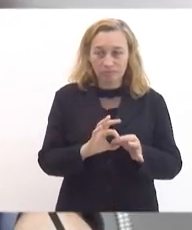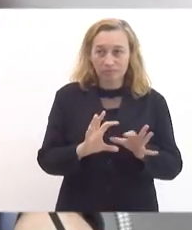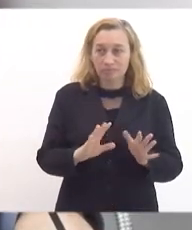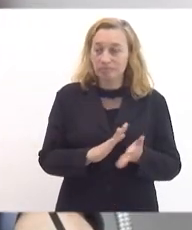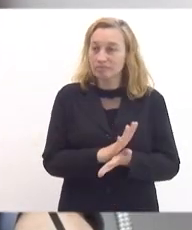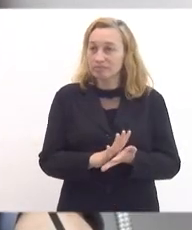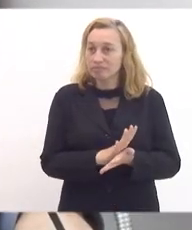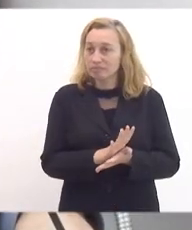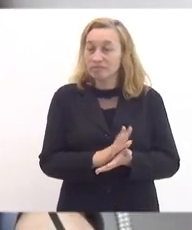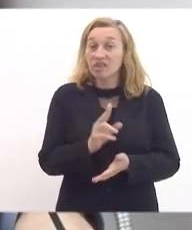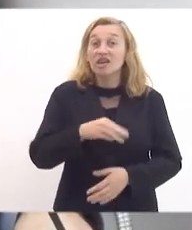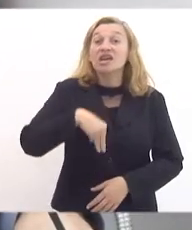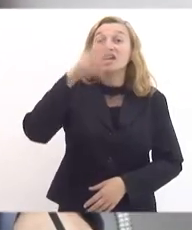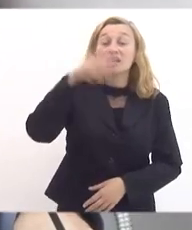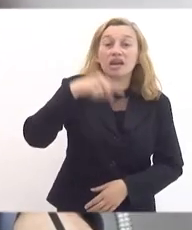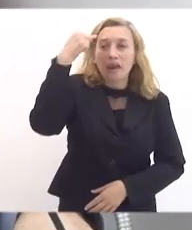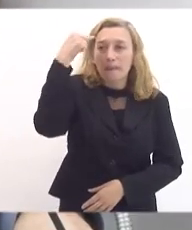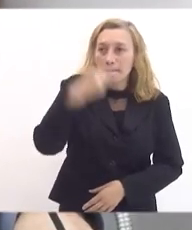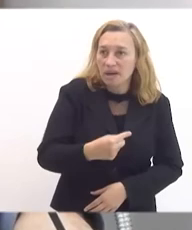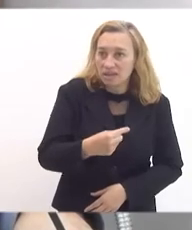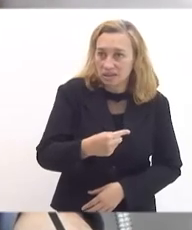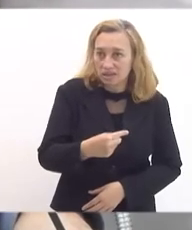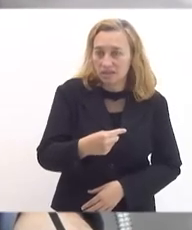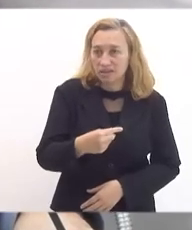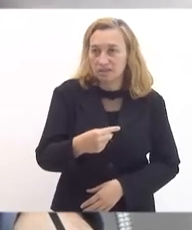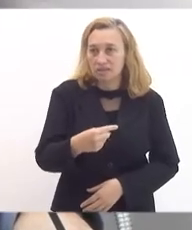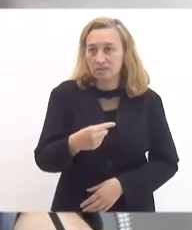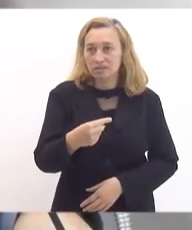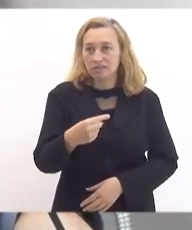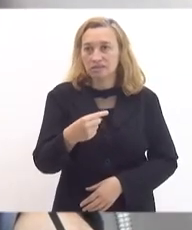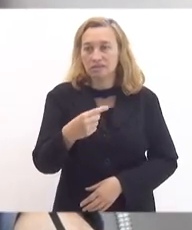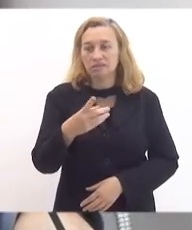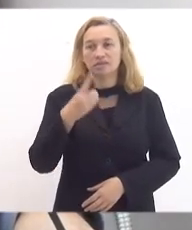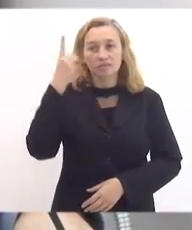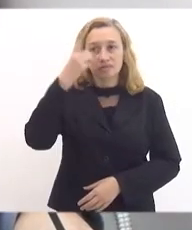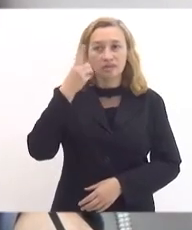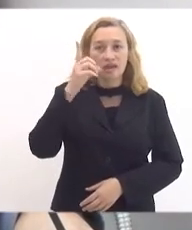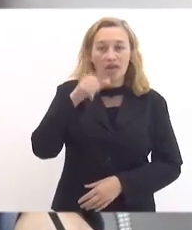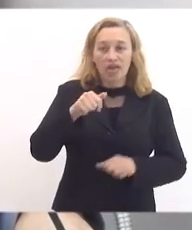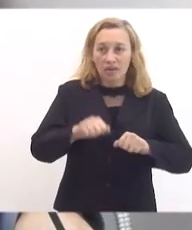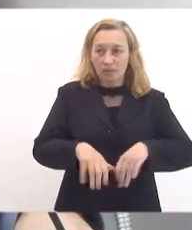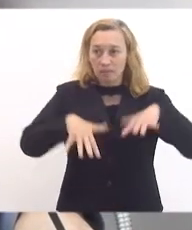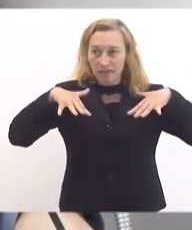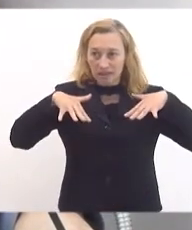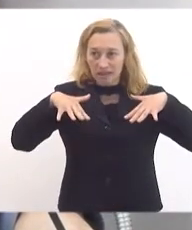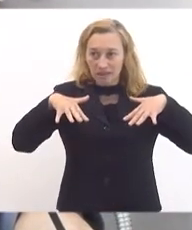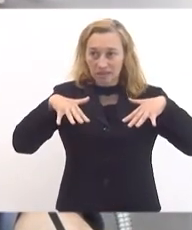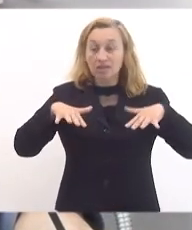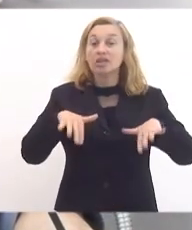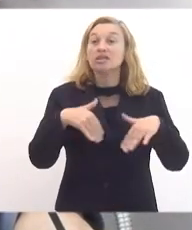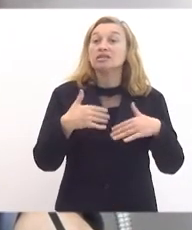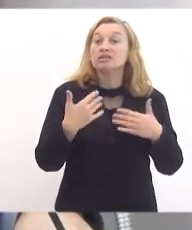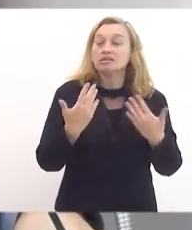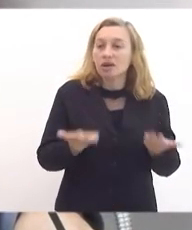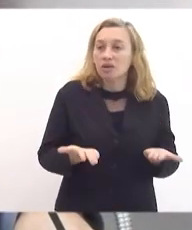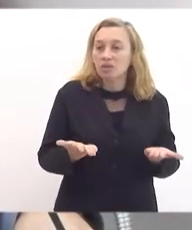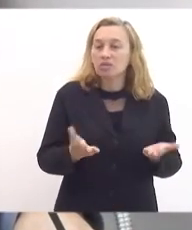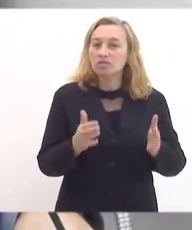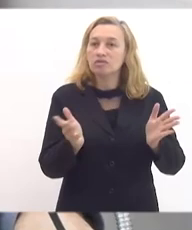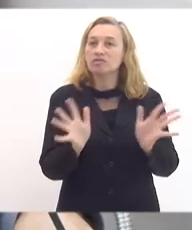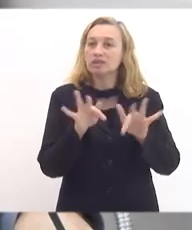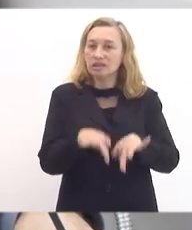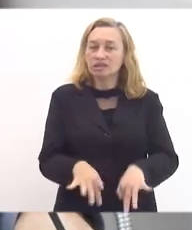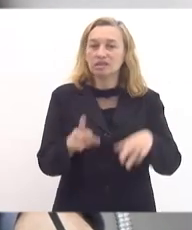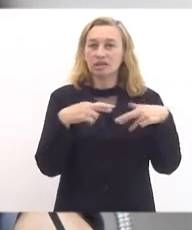quem manda no parlamento é o plenário bom então quando a gente termina na